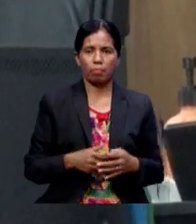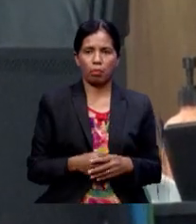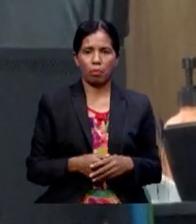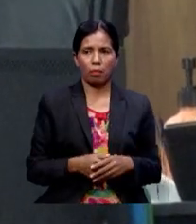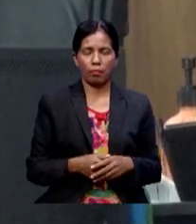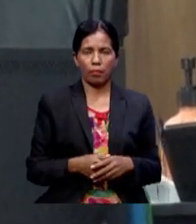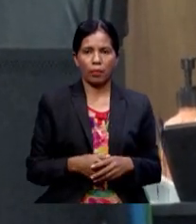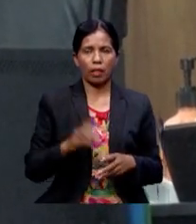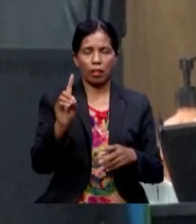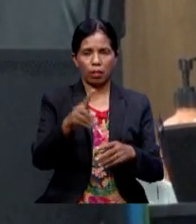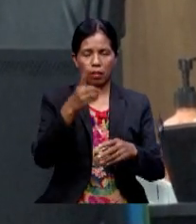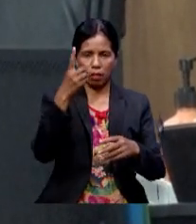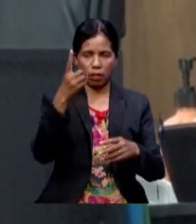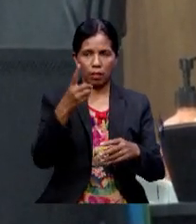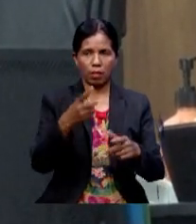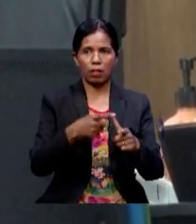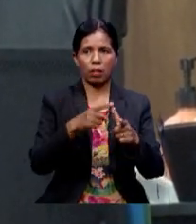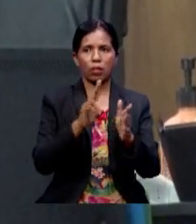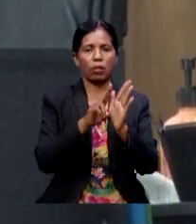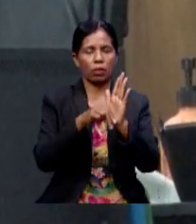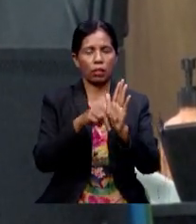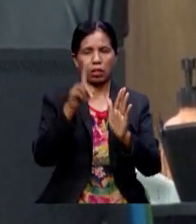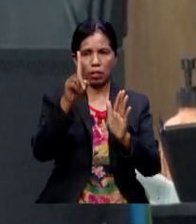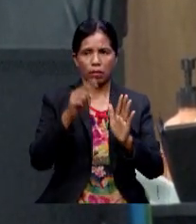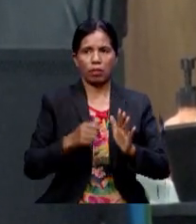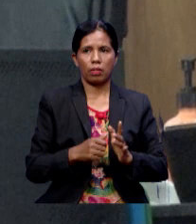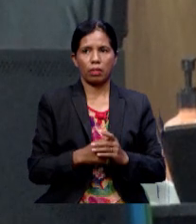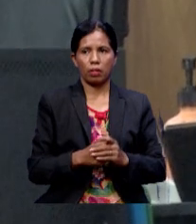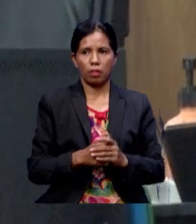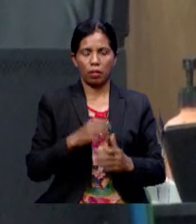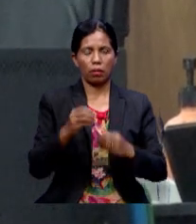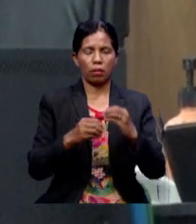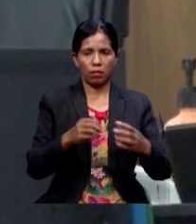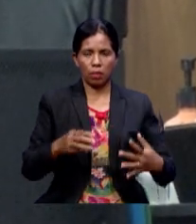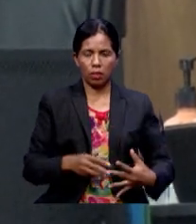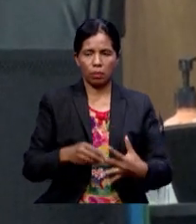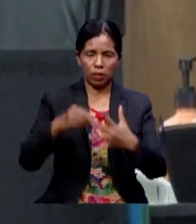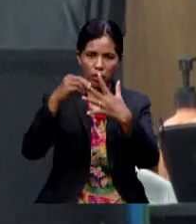Tader keres. Mas nem hora se deite. Assunto específico.